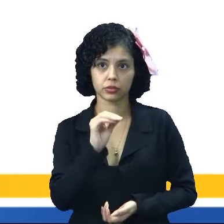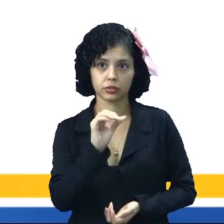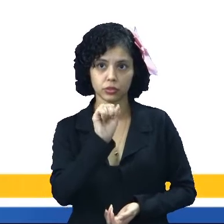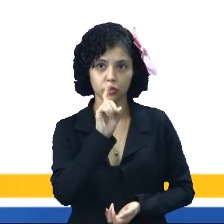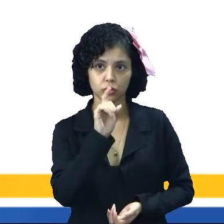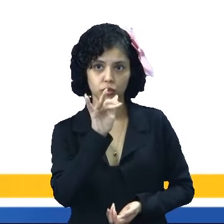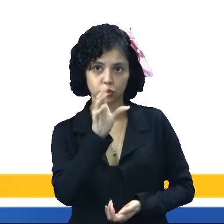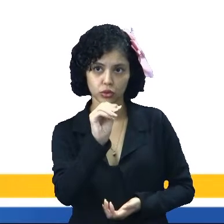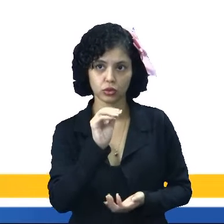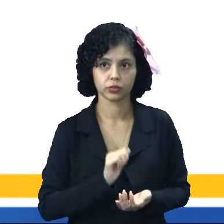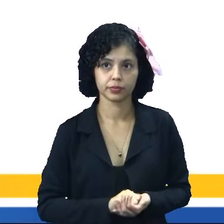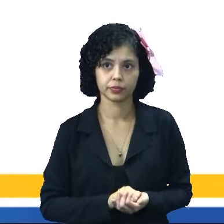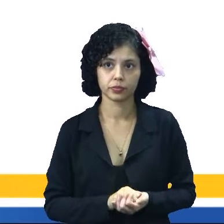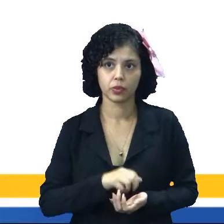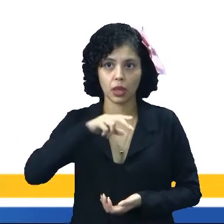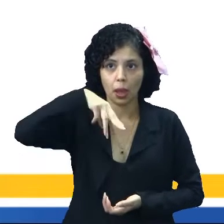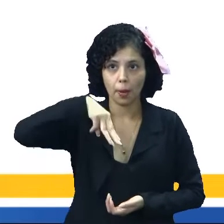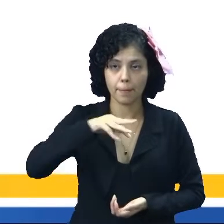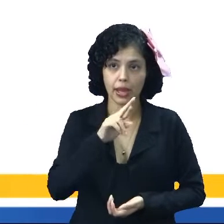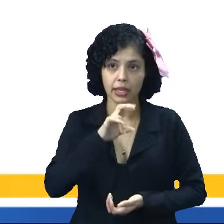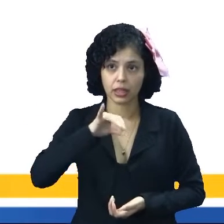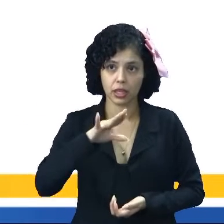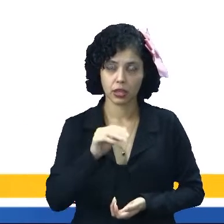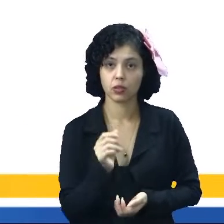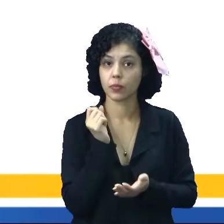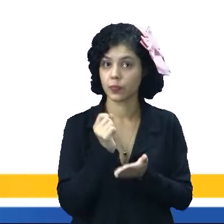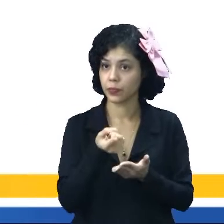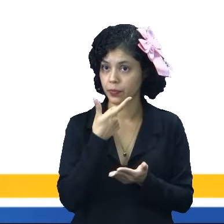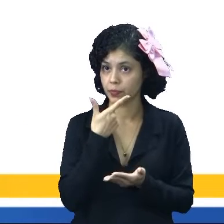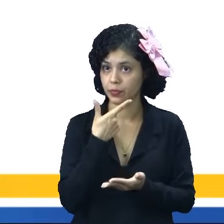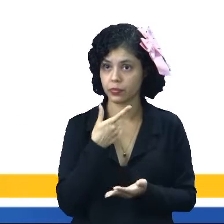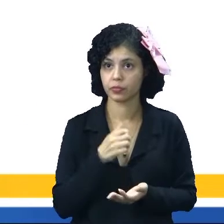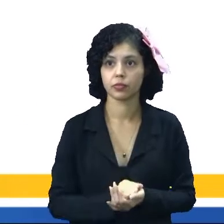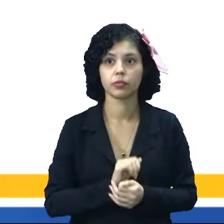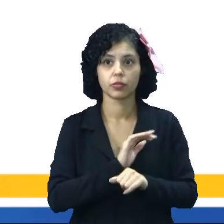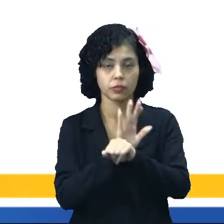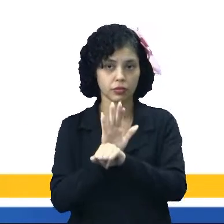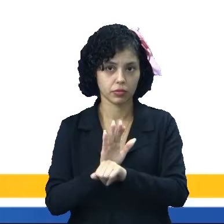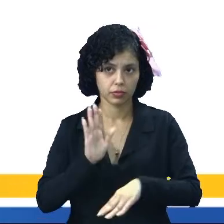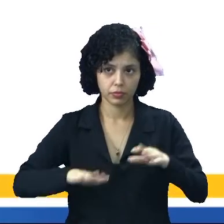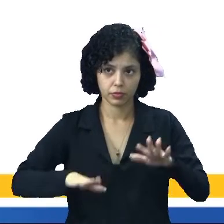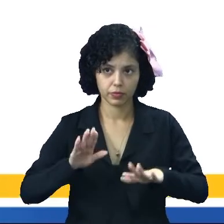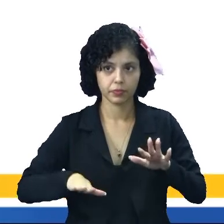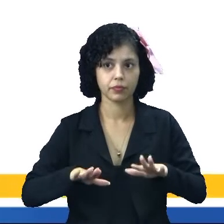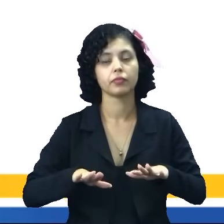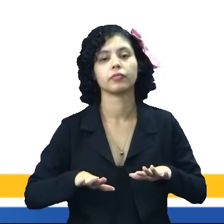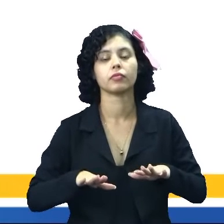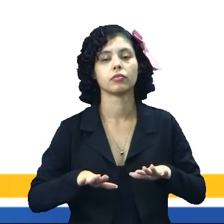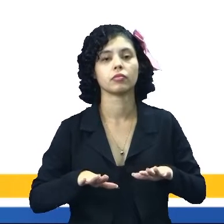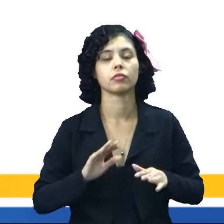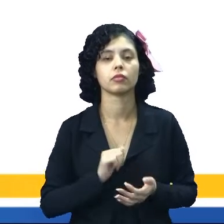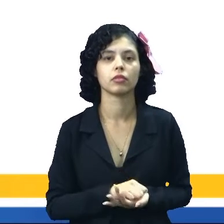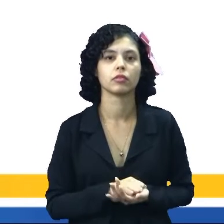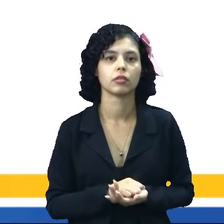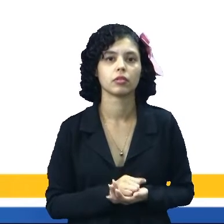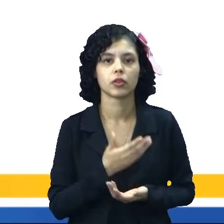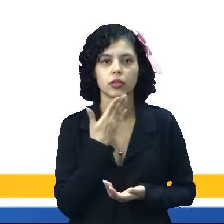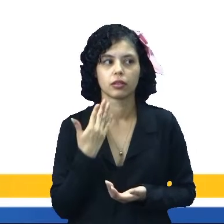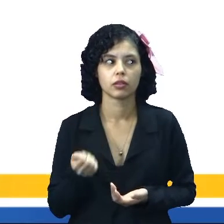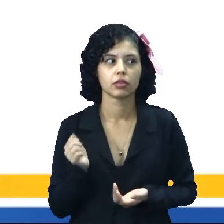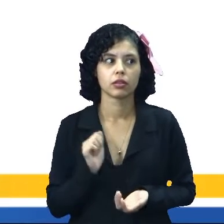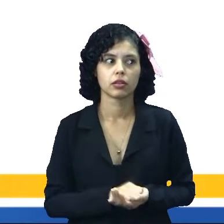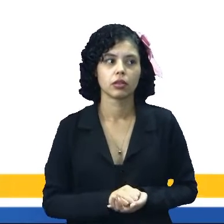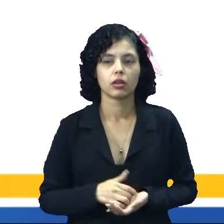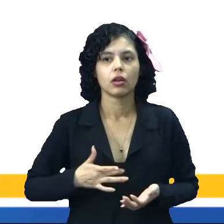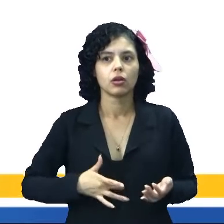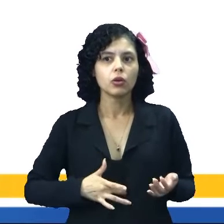sódio, o hidróxido de magnésio, que inclusive é uma medicação, que auxilia às vezes na questão de melhoria do